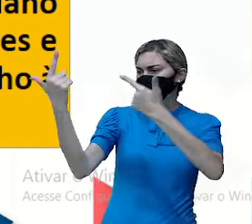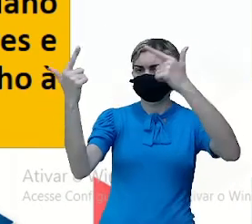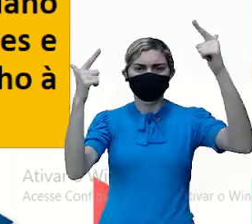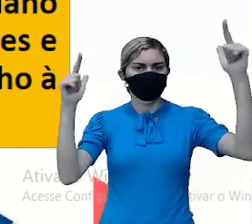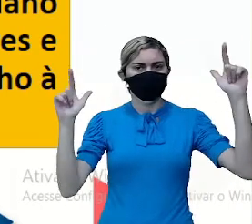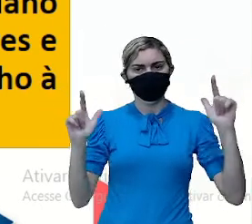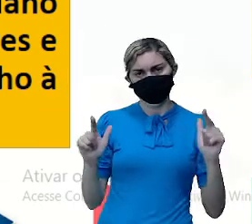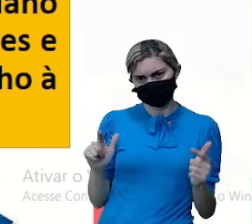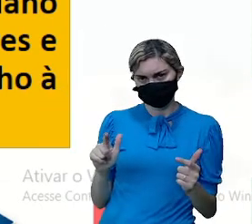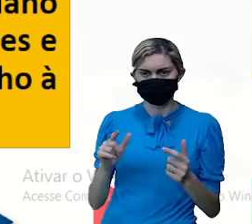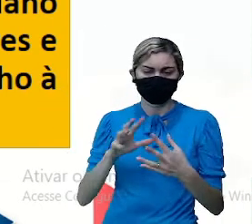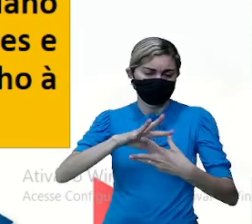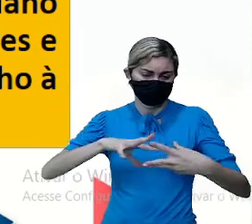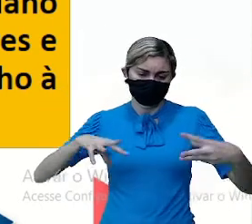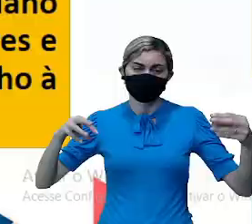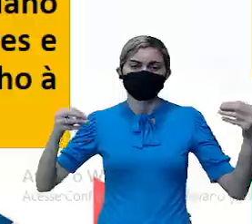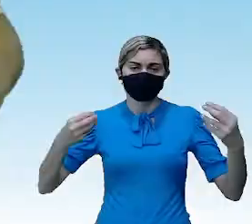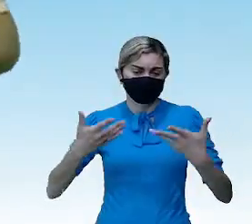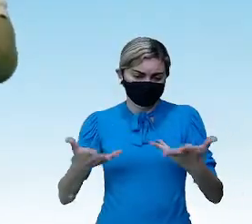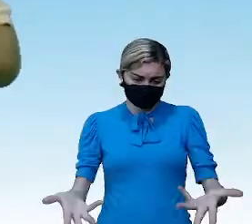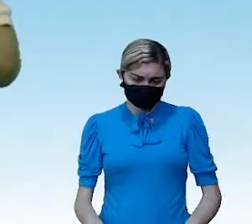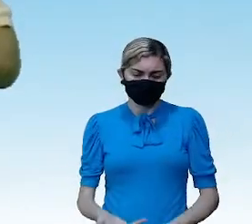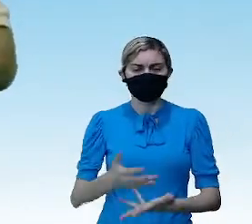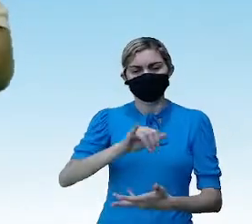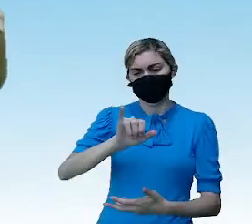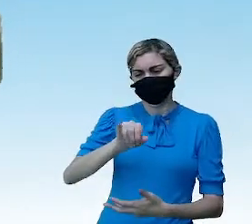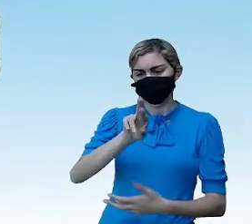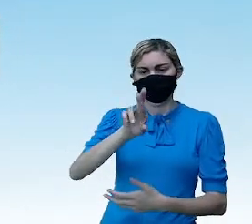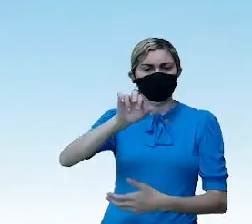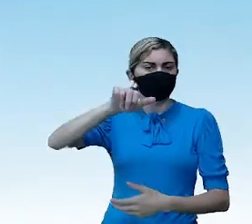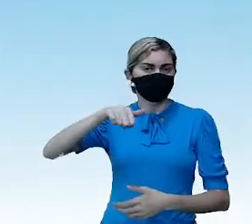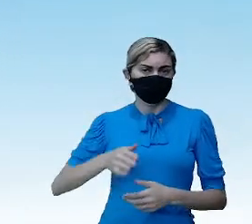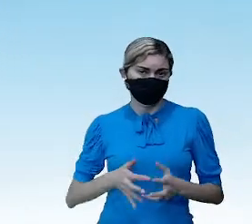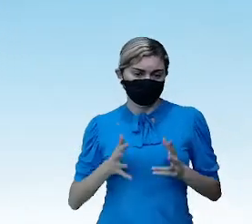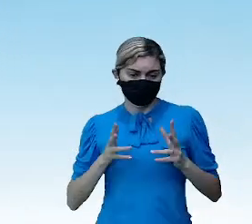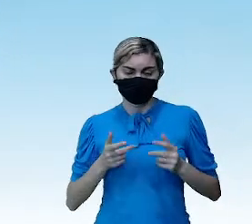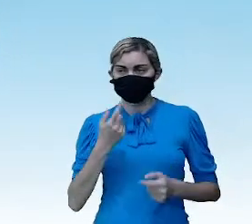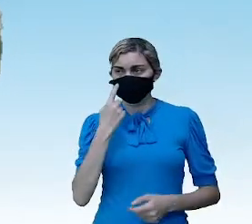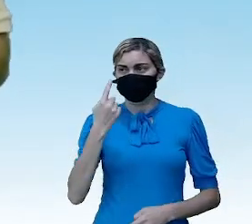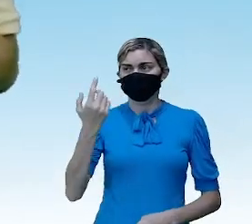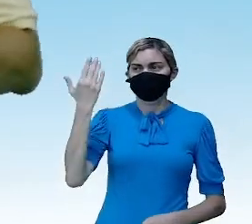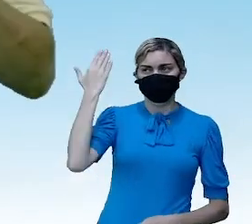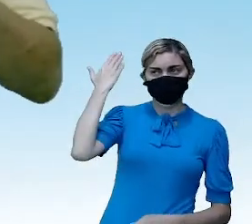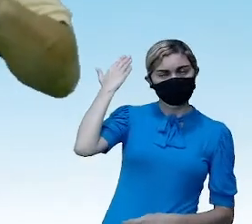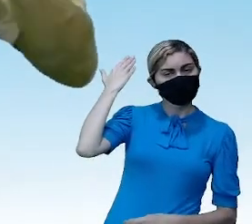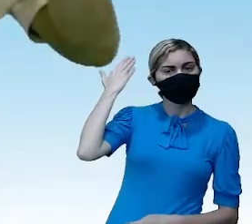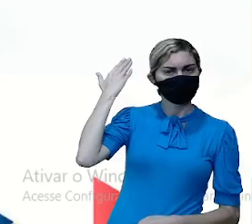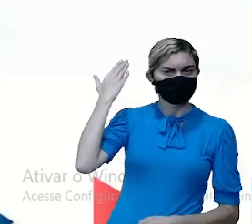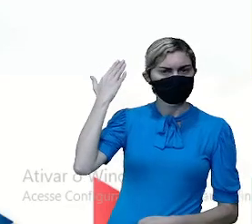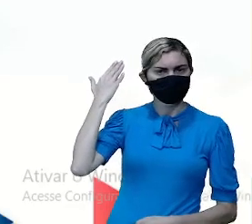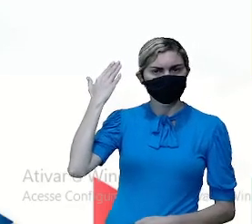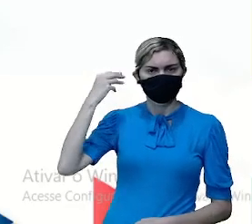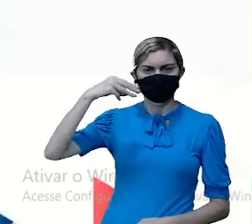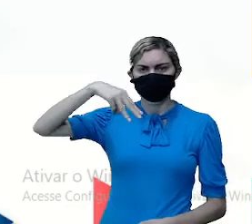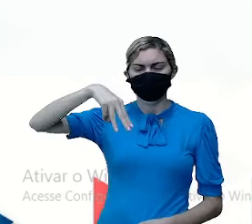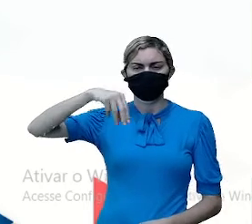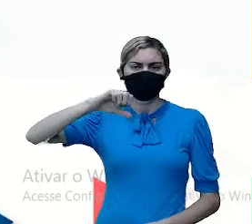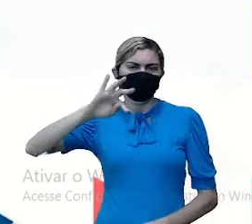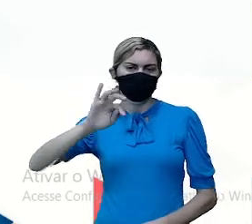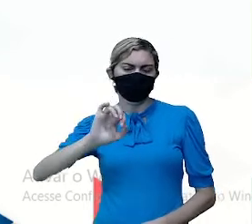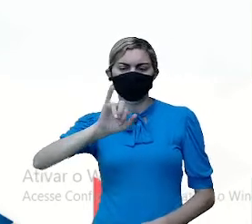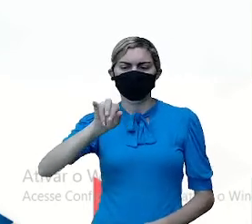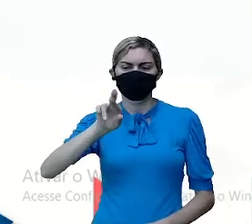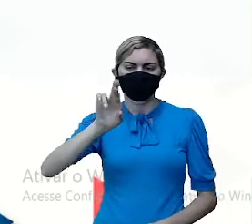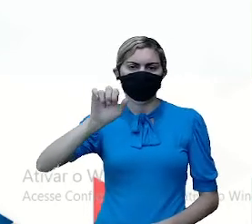plano espiritual. Então aqui a Jurema Sagrada. Vamos ver aqui? Olha aí, o mestre